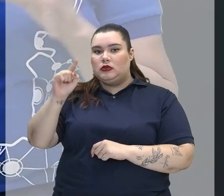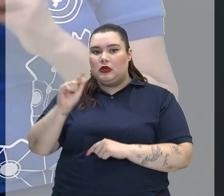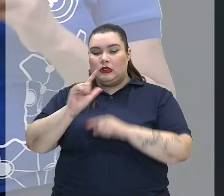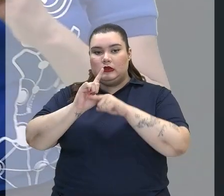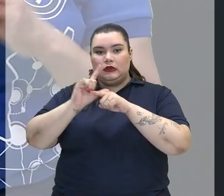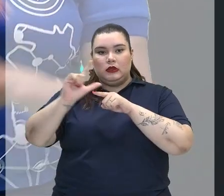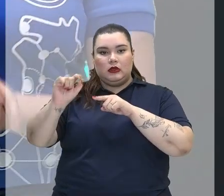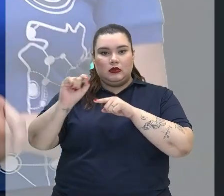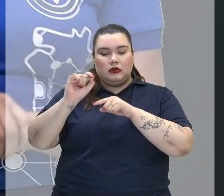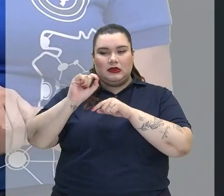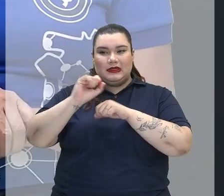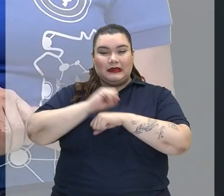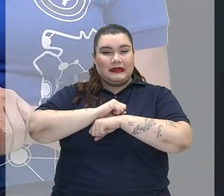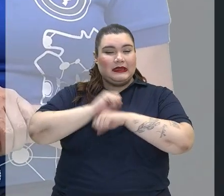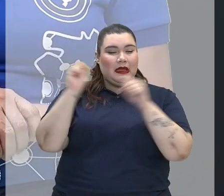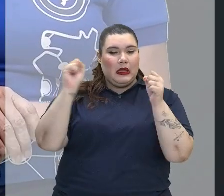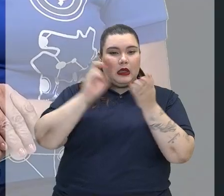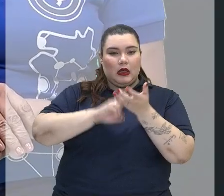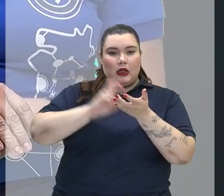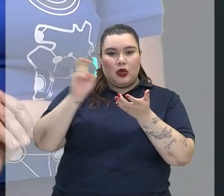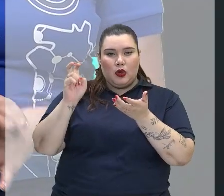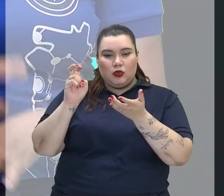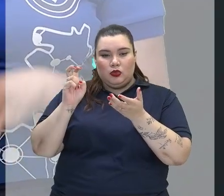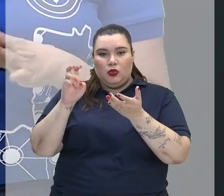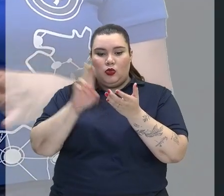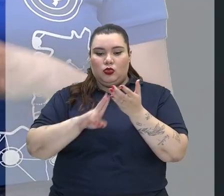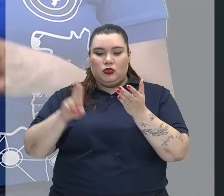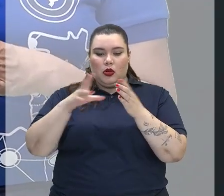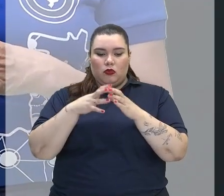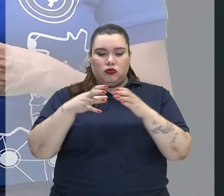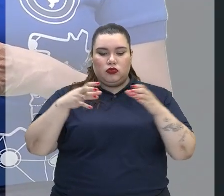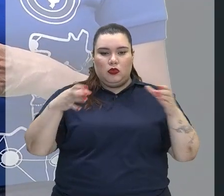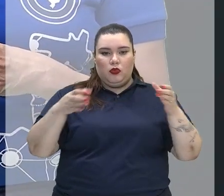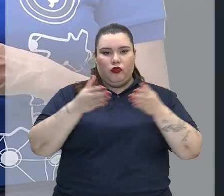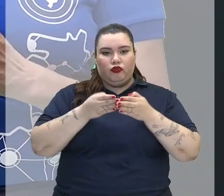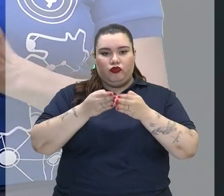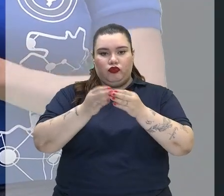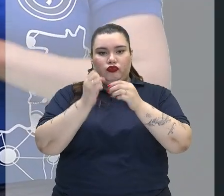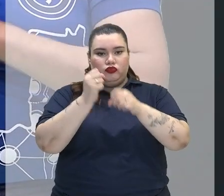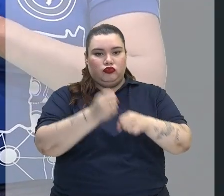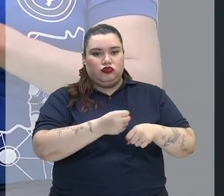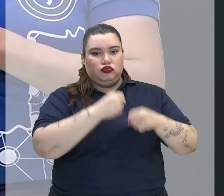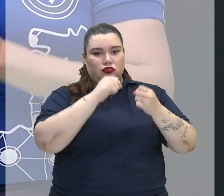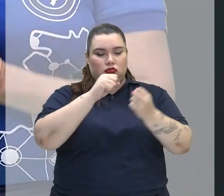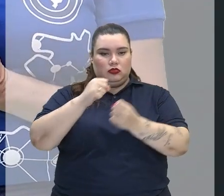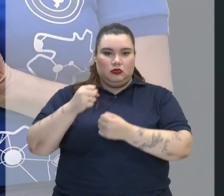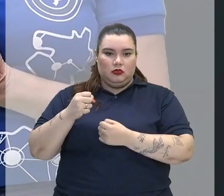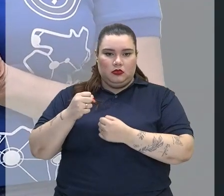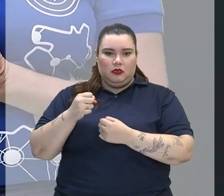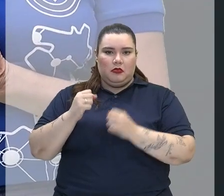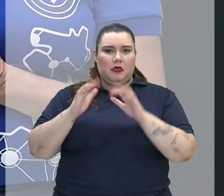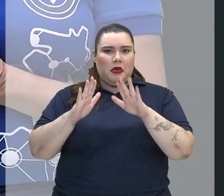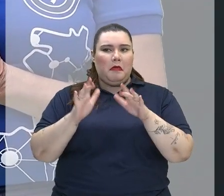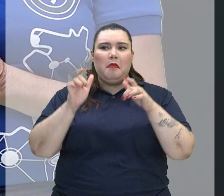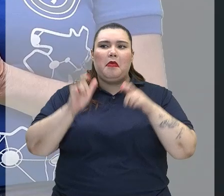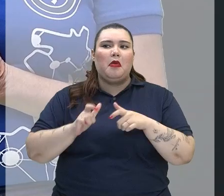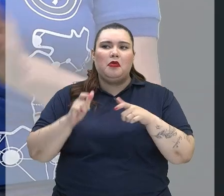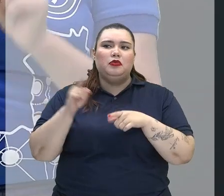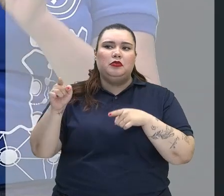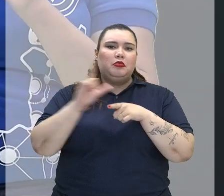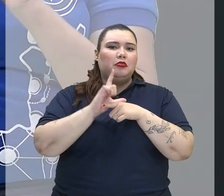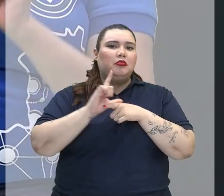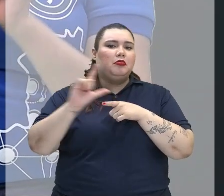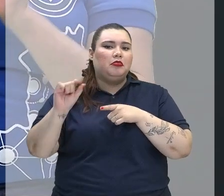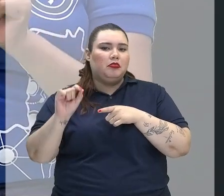a tarrafa e a canoa. Tá dizendo aí para onde ele saiu?